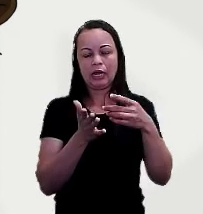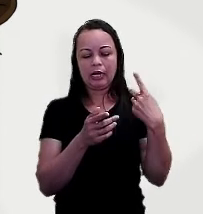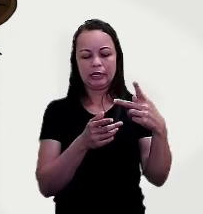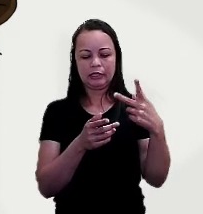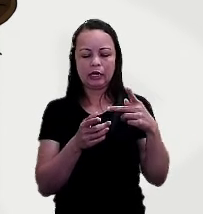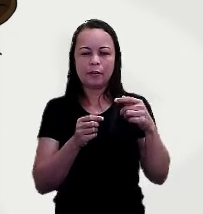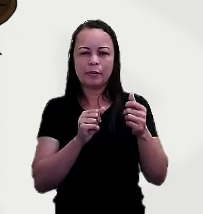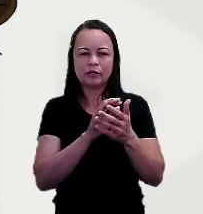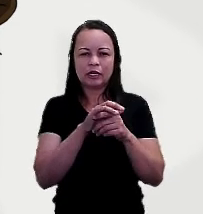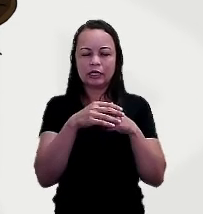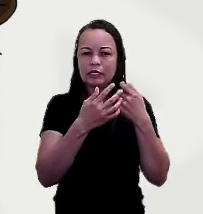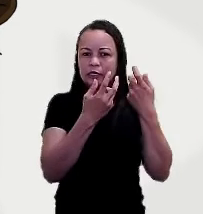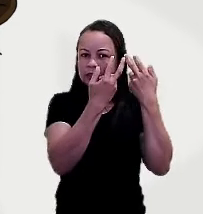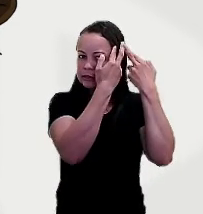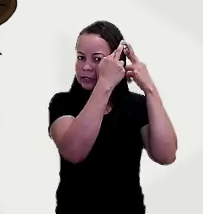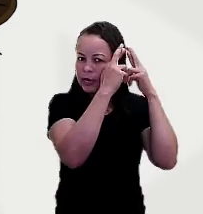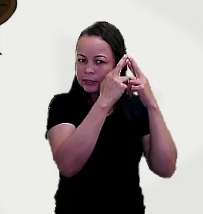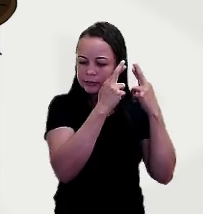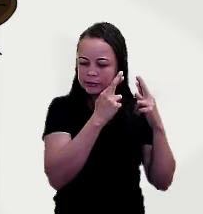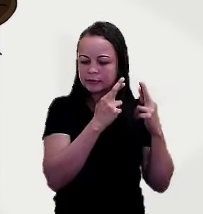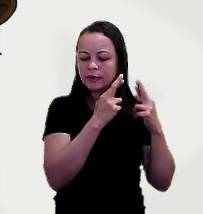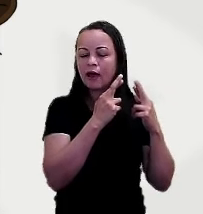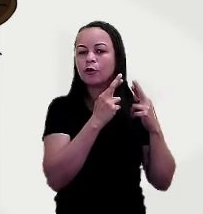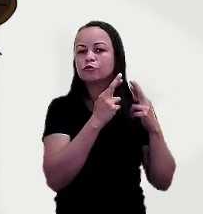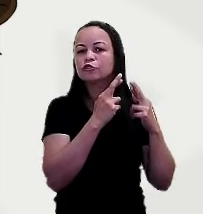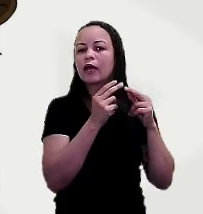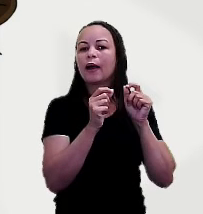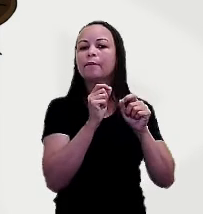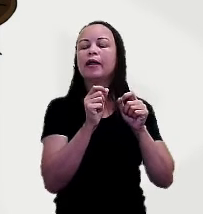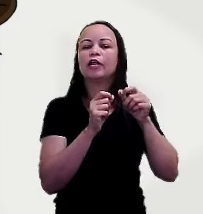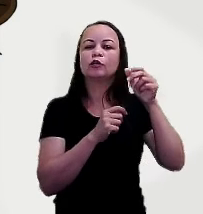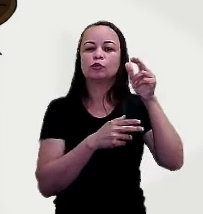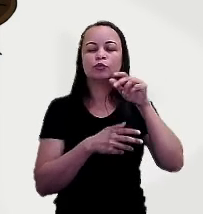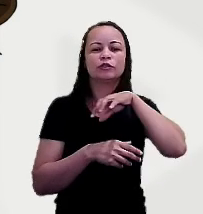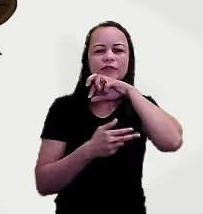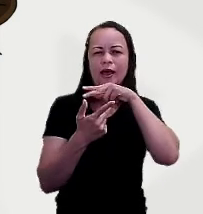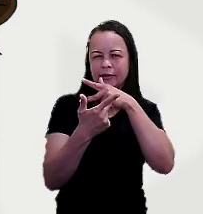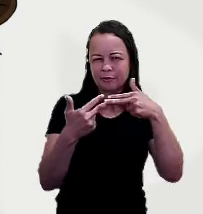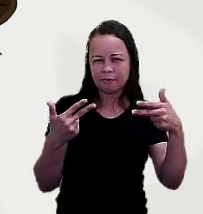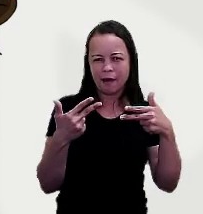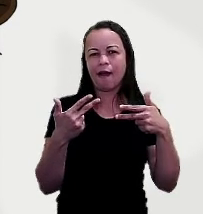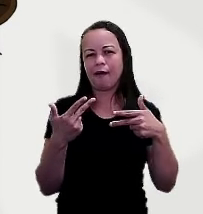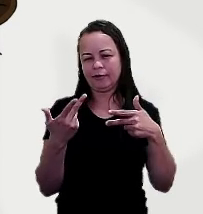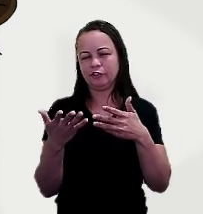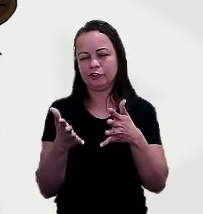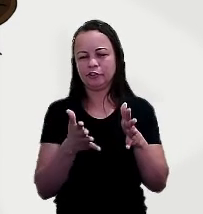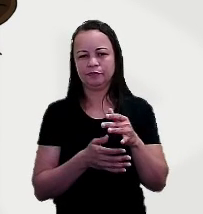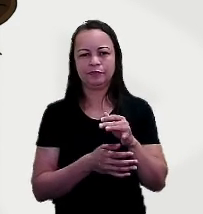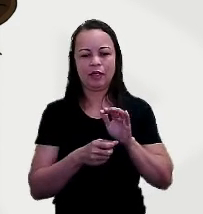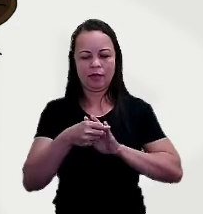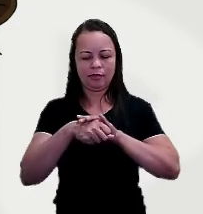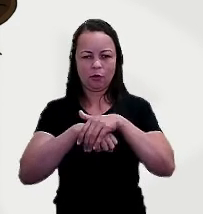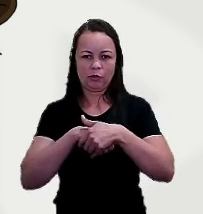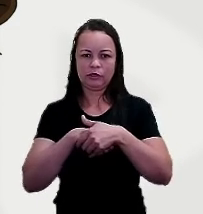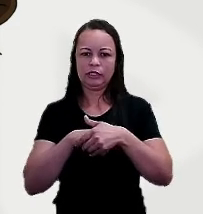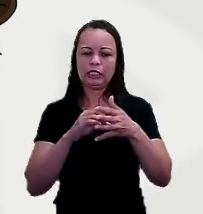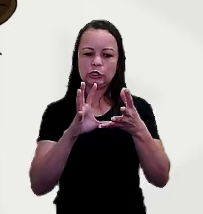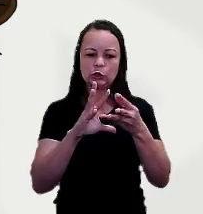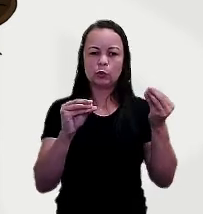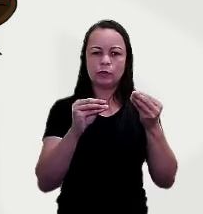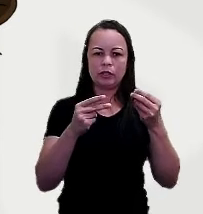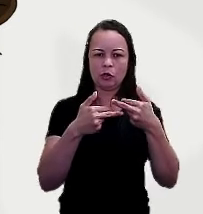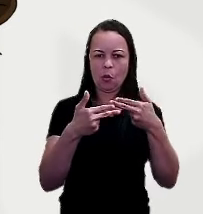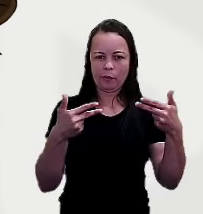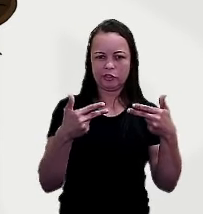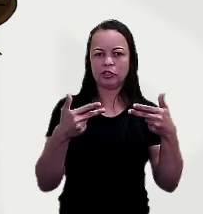os cabelos, trançar, né? Fazer trança nos cabelos dos animais à noite, fazer sumir